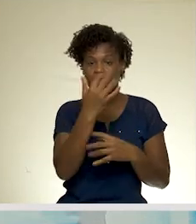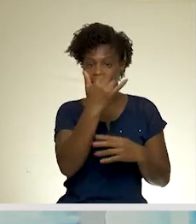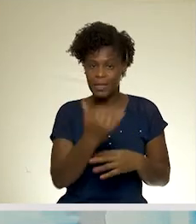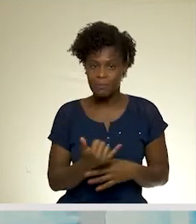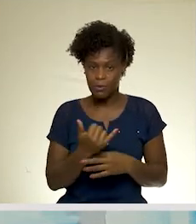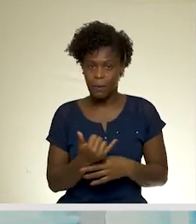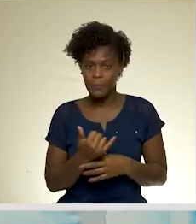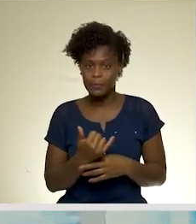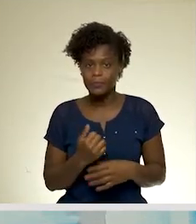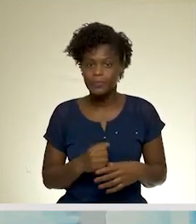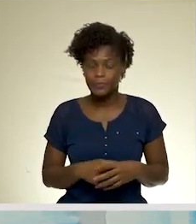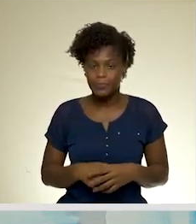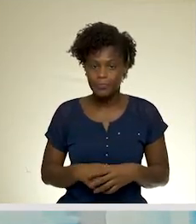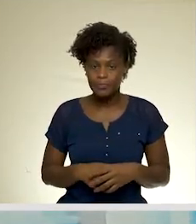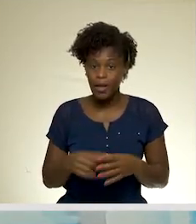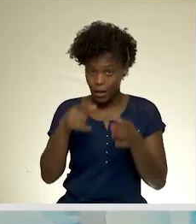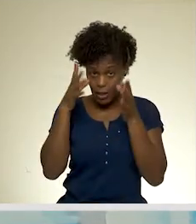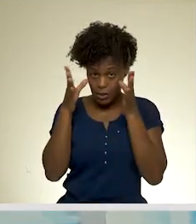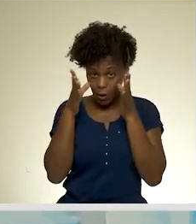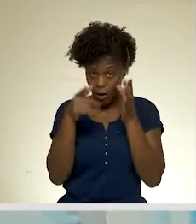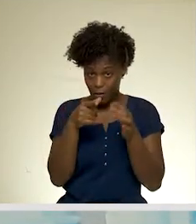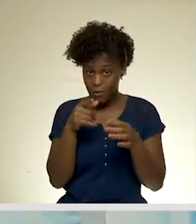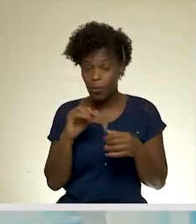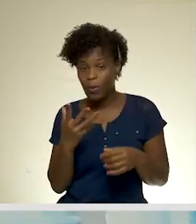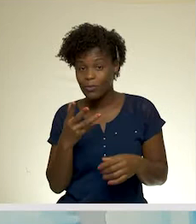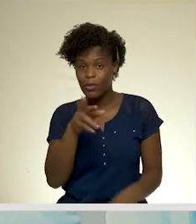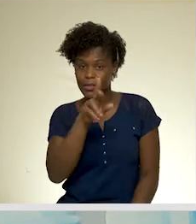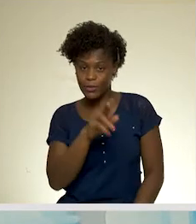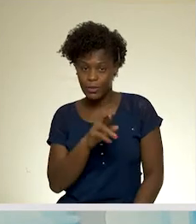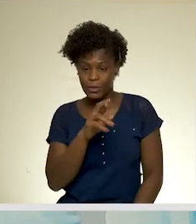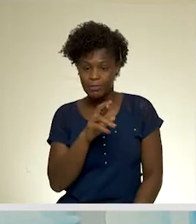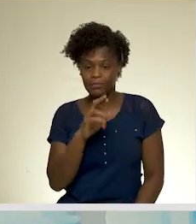de y. Atenção, quando x for